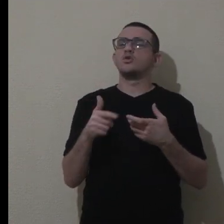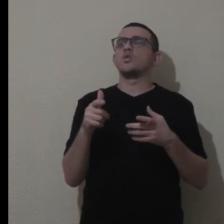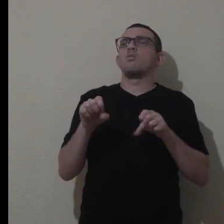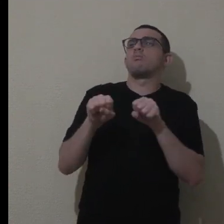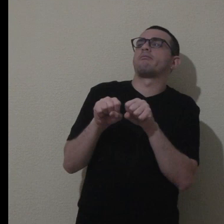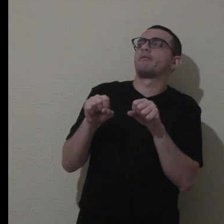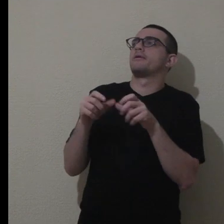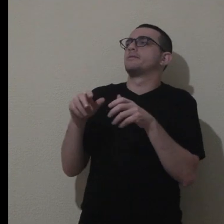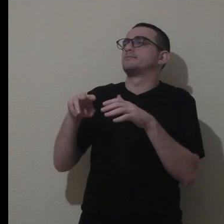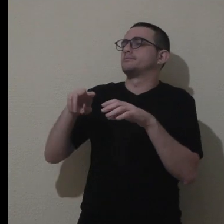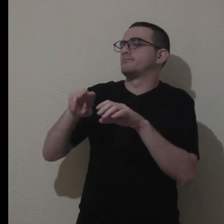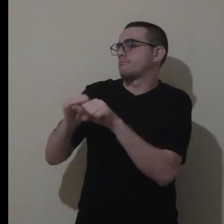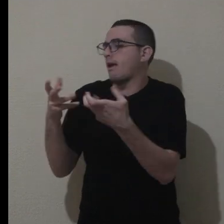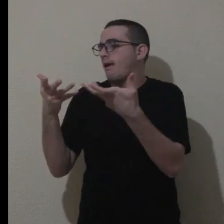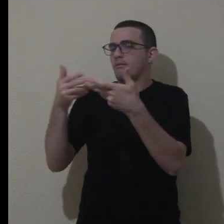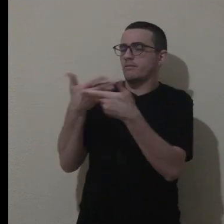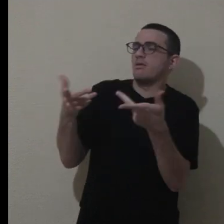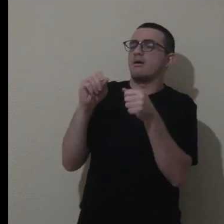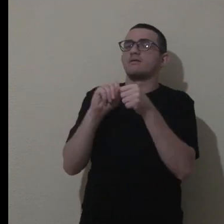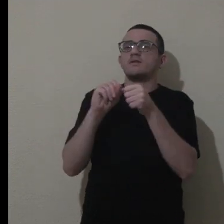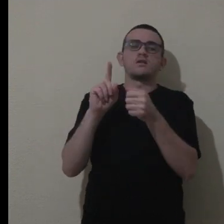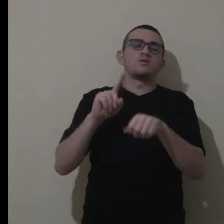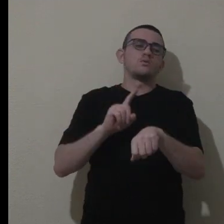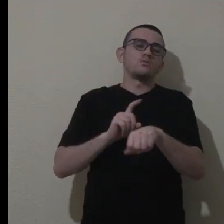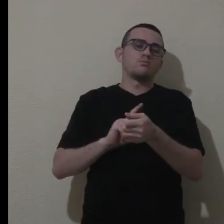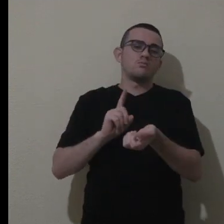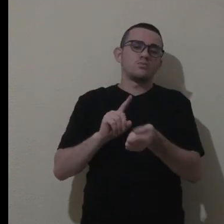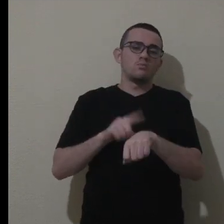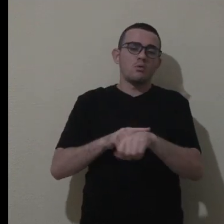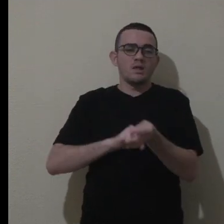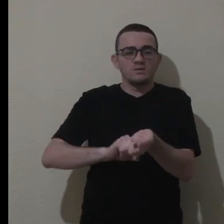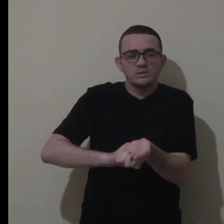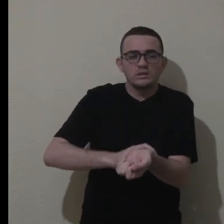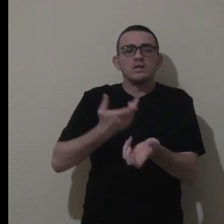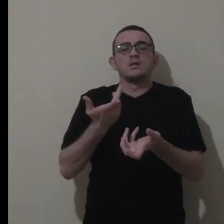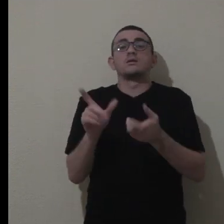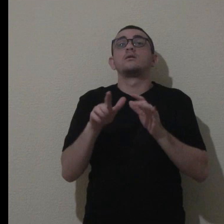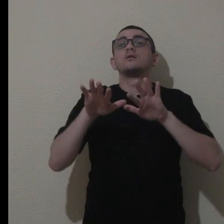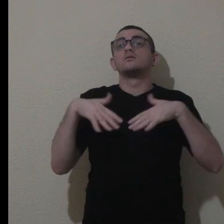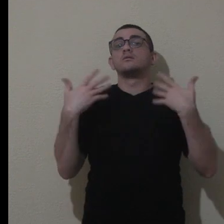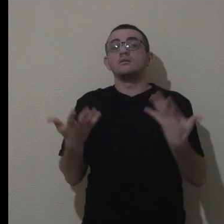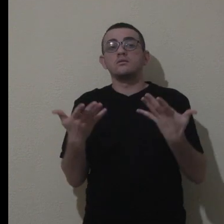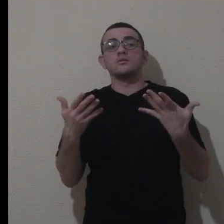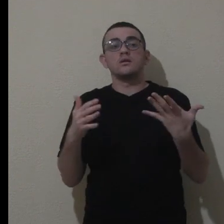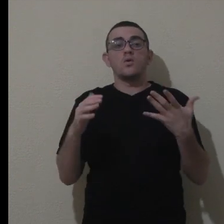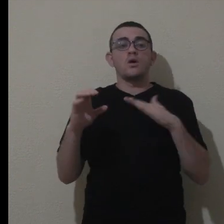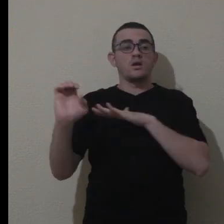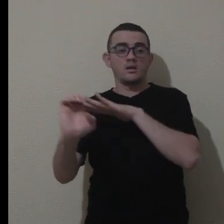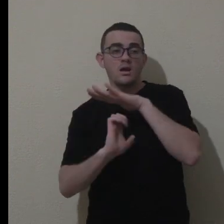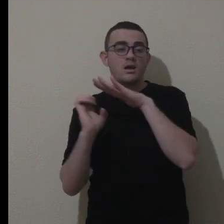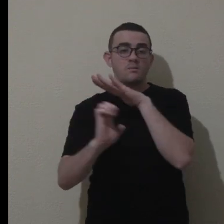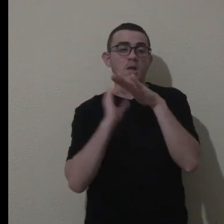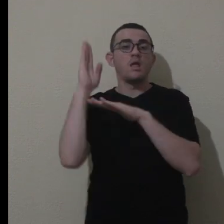diz, não se quebrem durante numa situação aí de estresse. Tá, então a indústria,